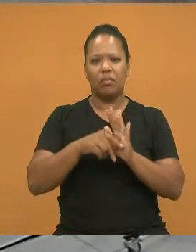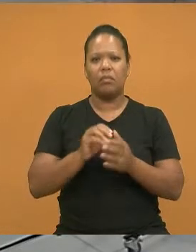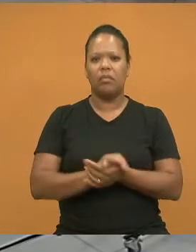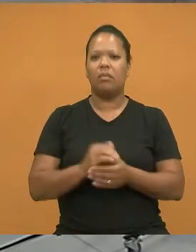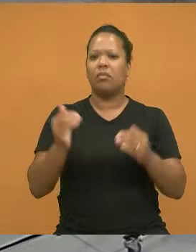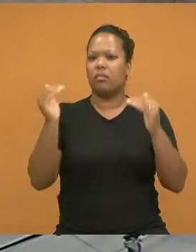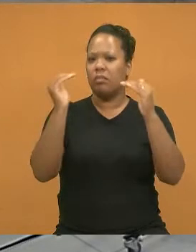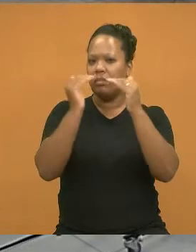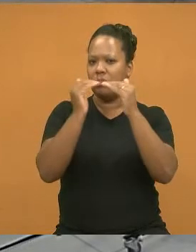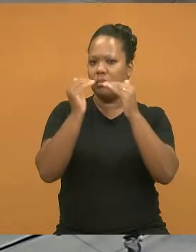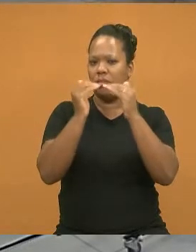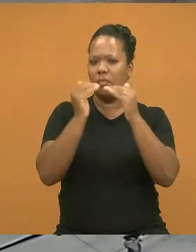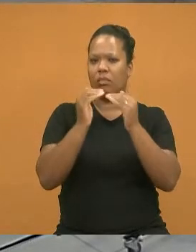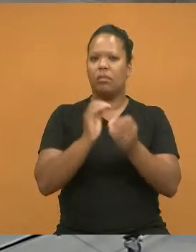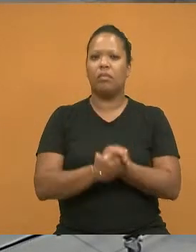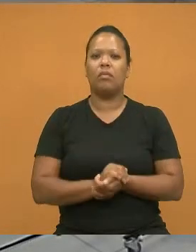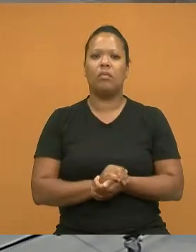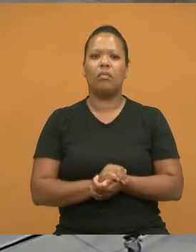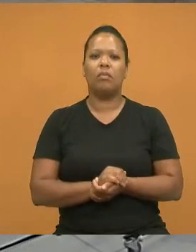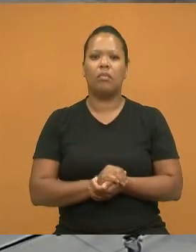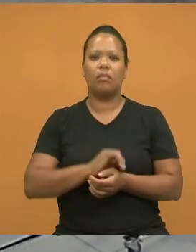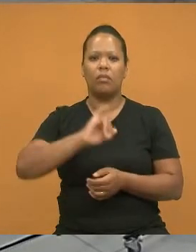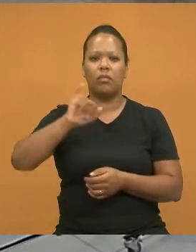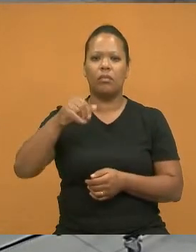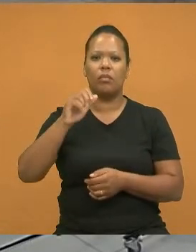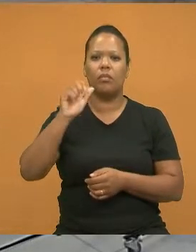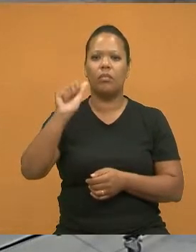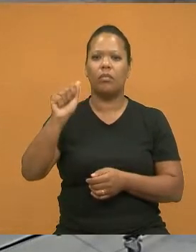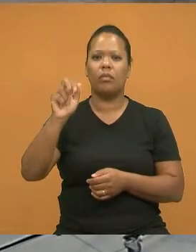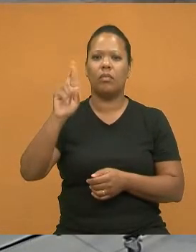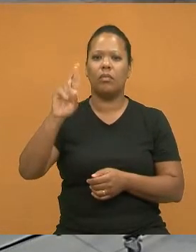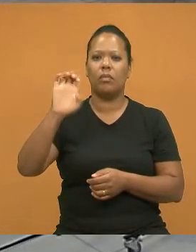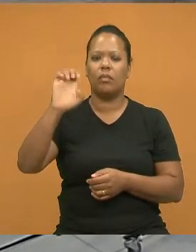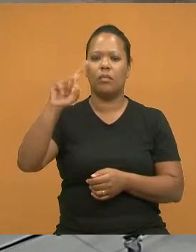voto favorável. Como vota, vereador Juarez Araújo?